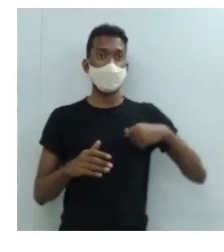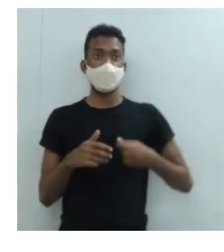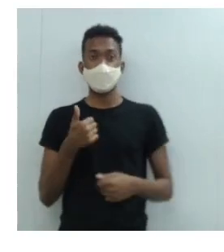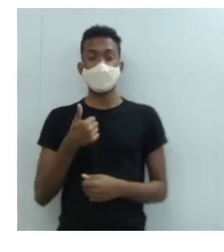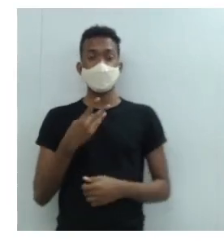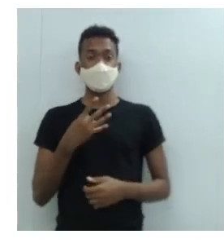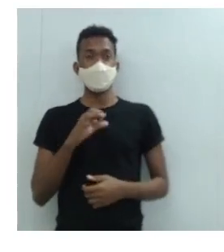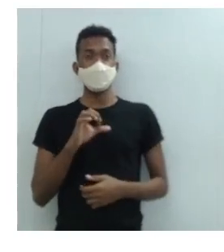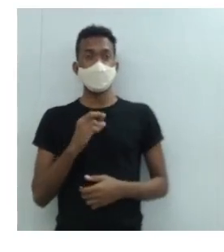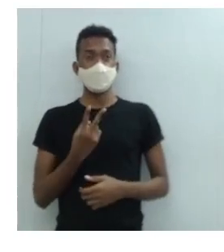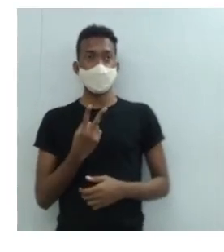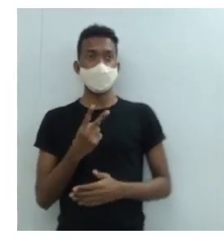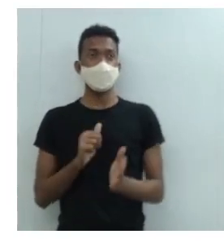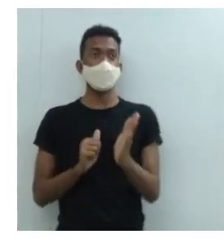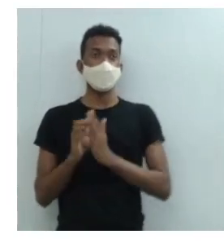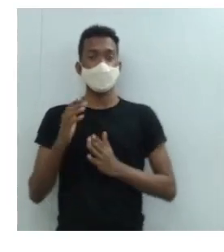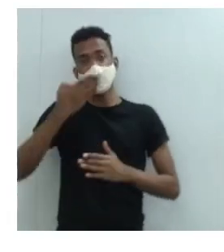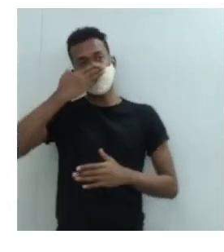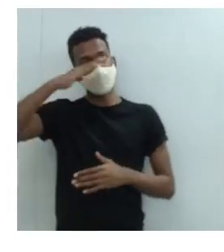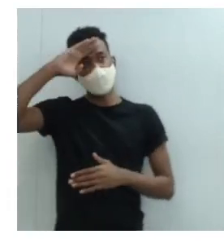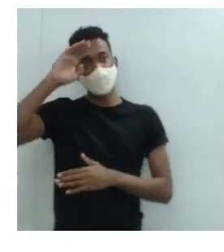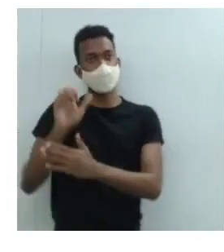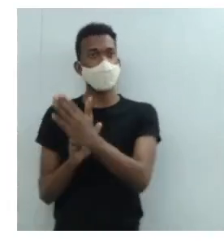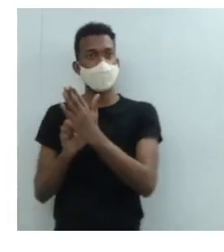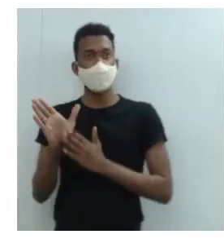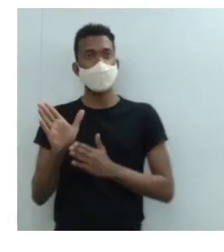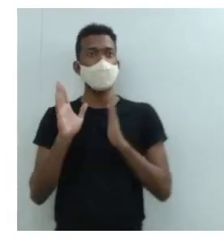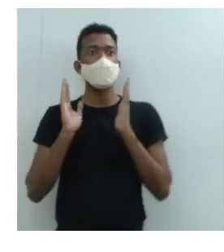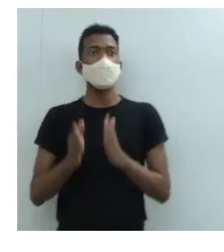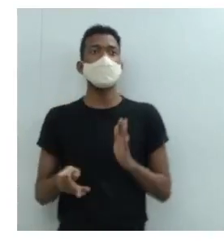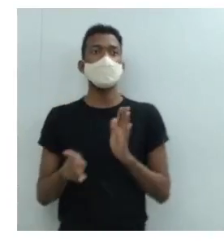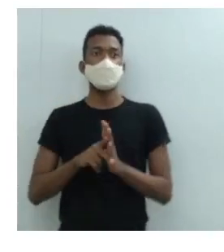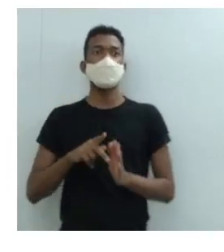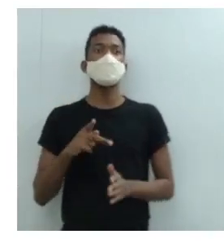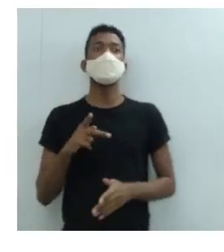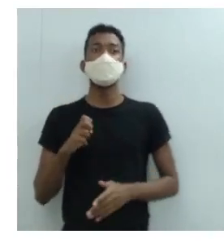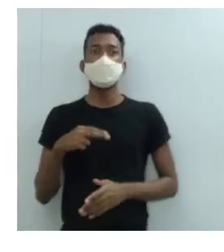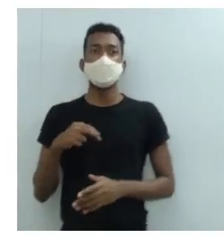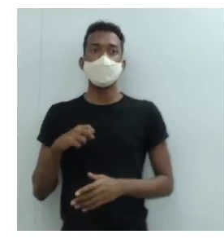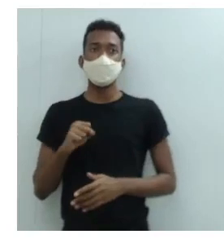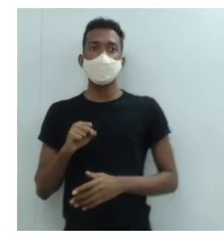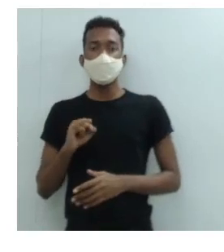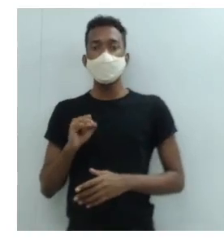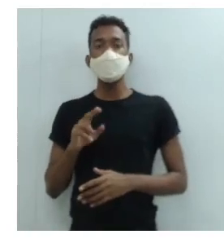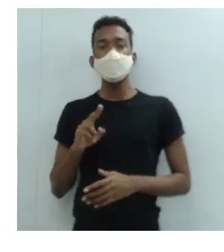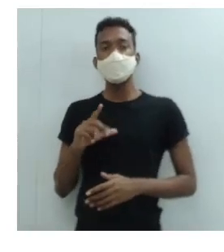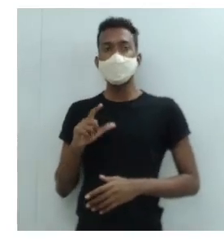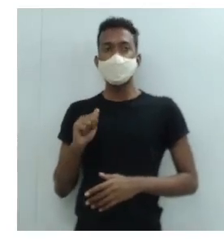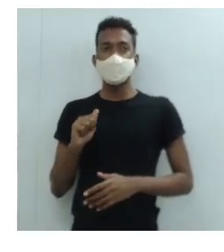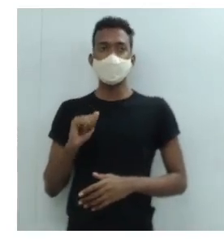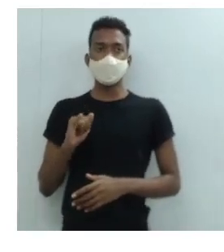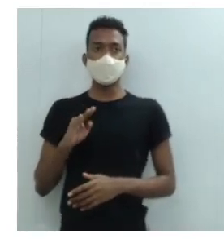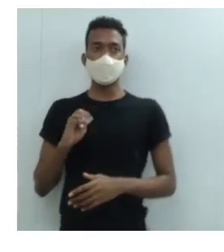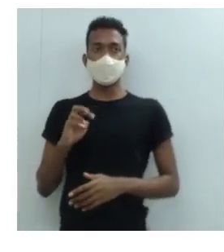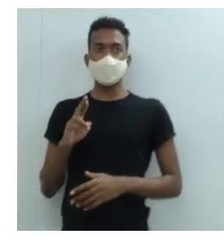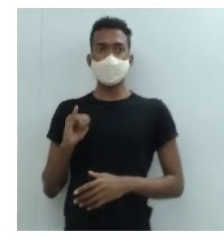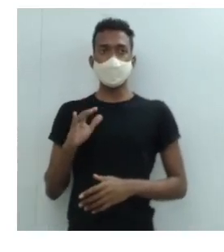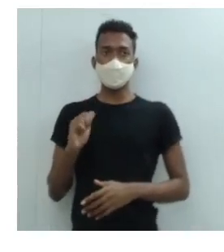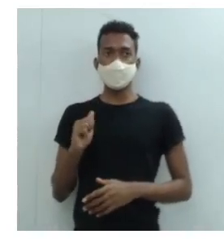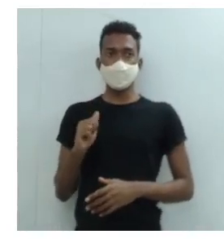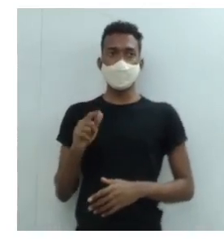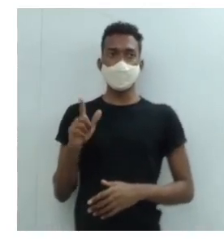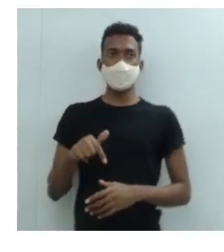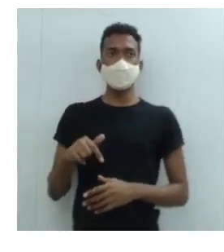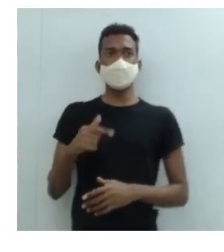1492, expulsão dos muçulmanos, é isso, da Península Ibérica, é isso, por Fernando de